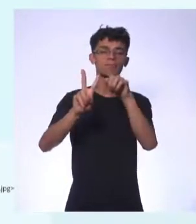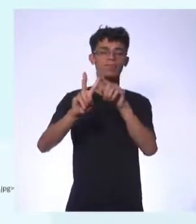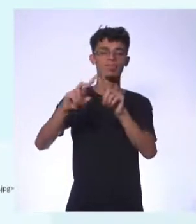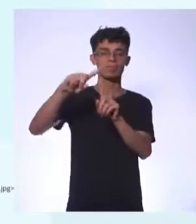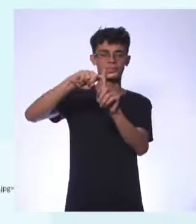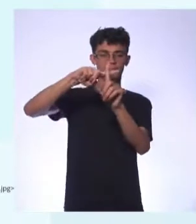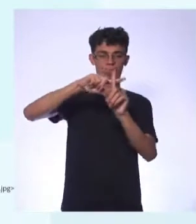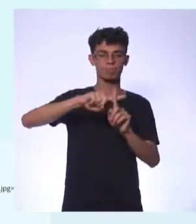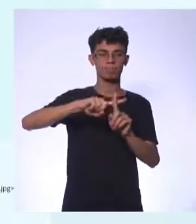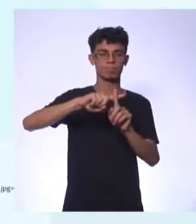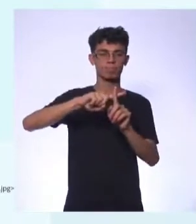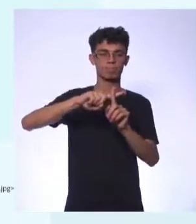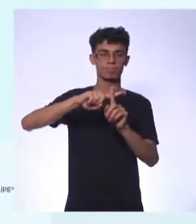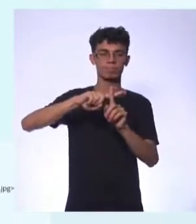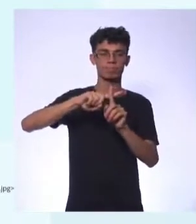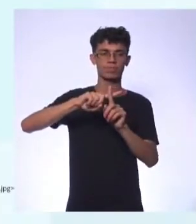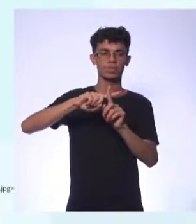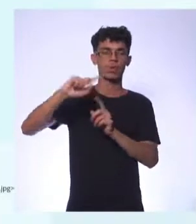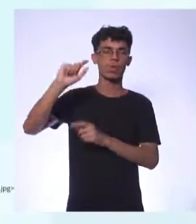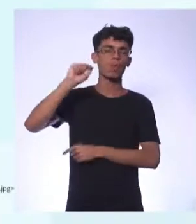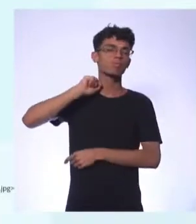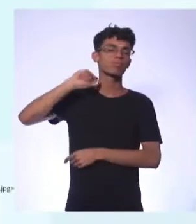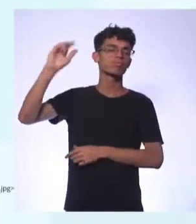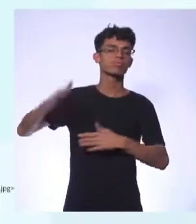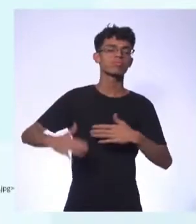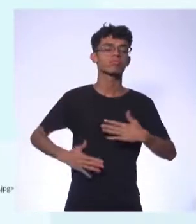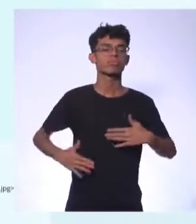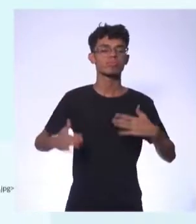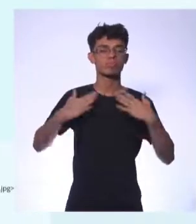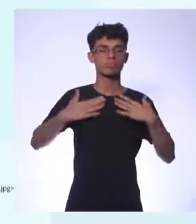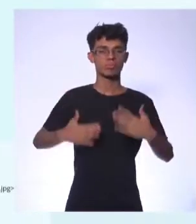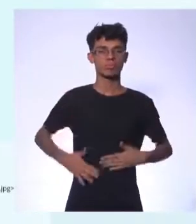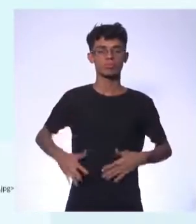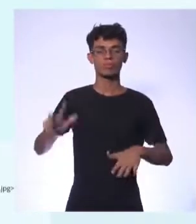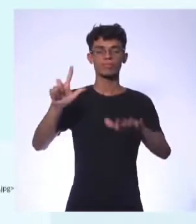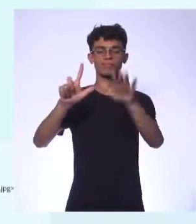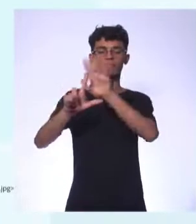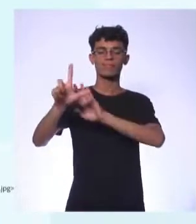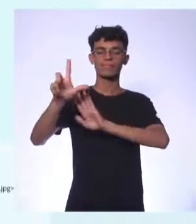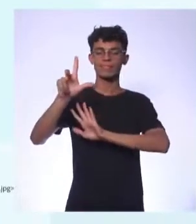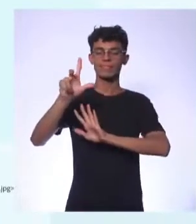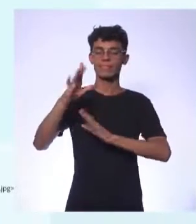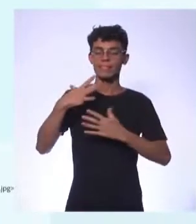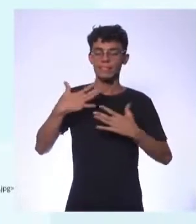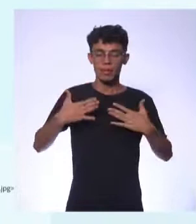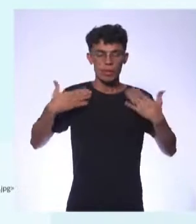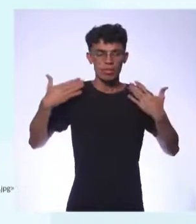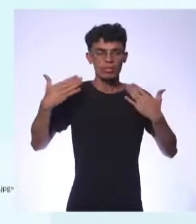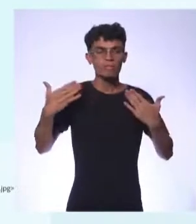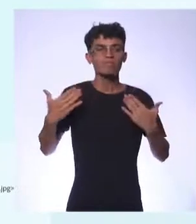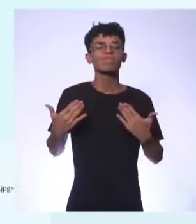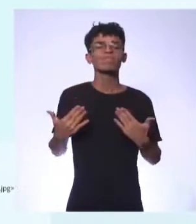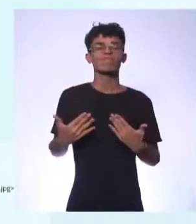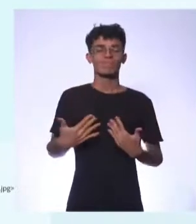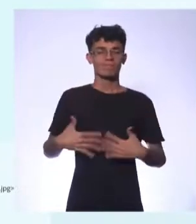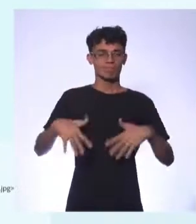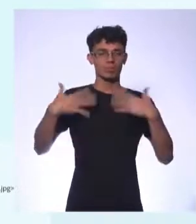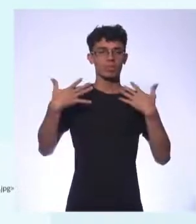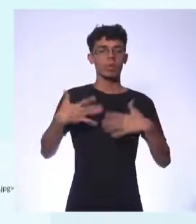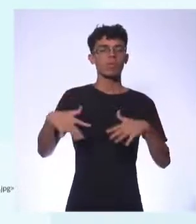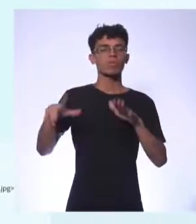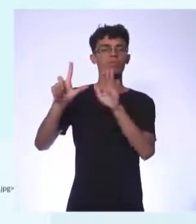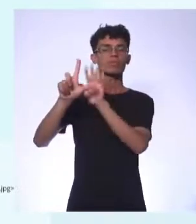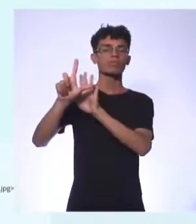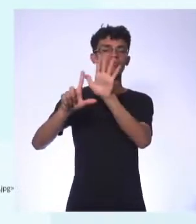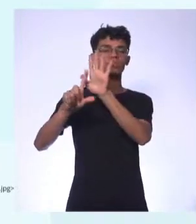do corpo esquartejado de Tiradentes. Inclusive, essa é uma imagem bastante forte, né, bastante violenta, mostrando